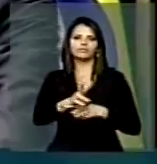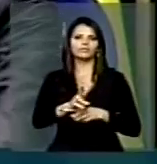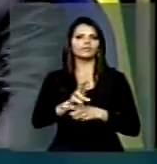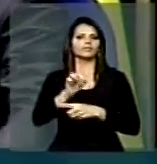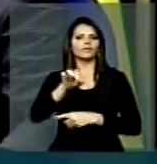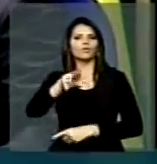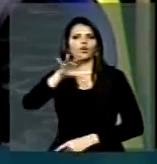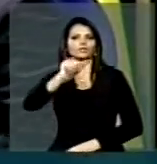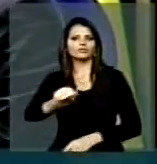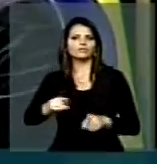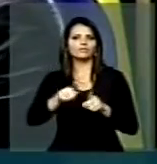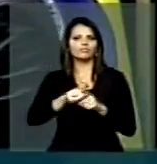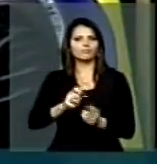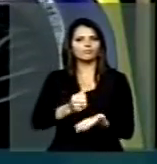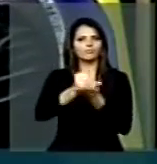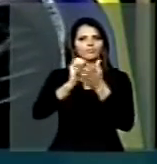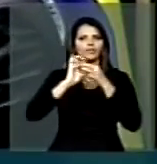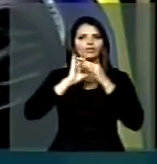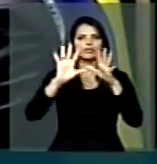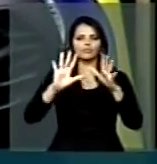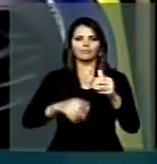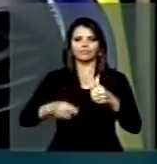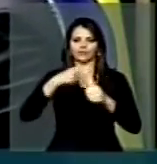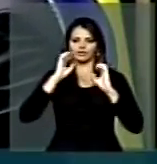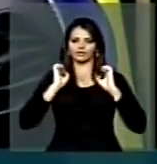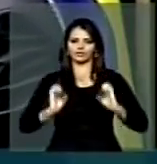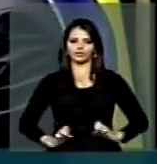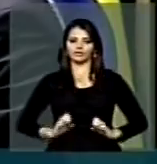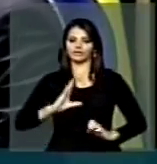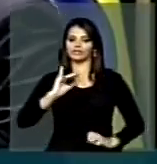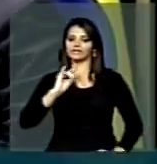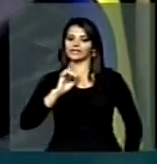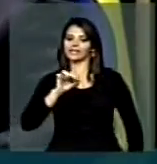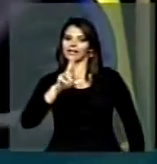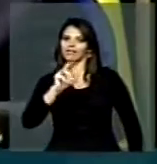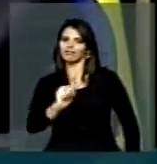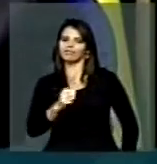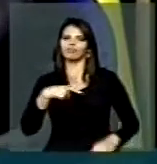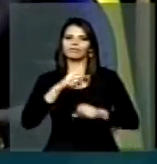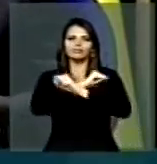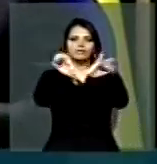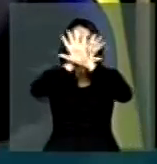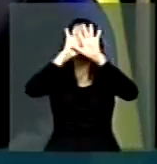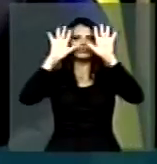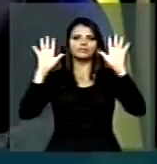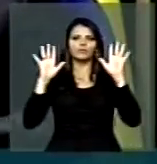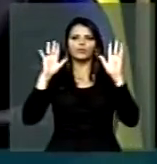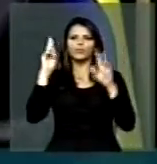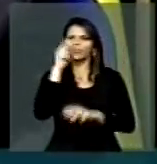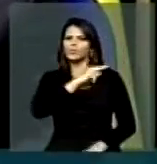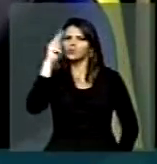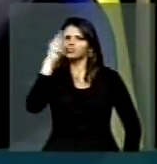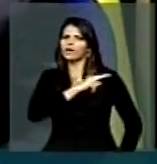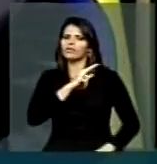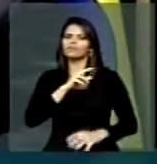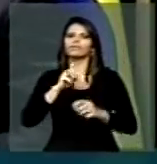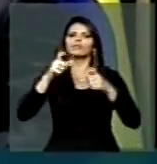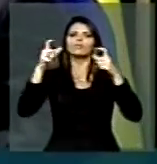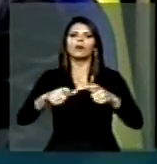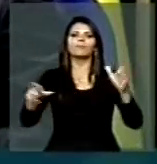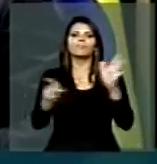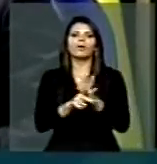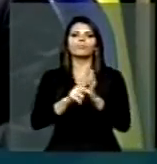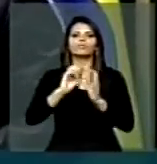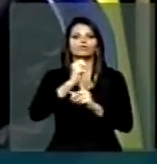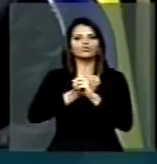da liberdade, sob o primado da ética, da cidadania e da transparência. É urgente abrir espaço para que a sociedade